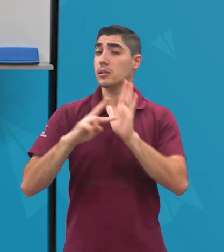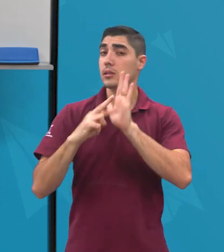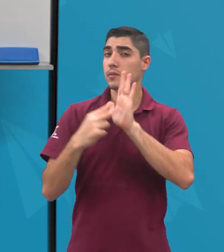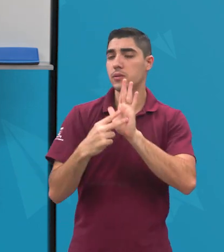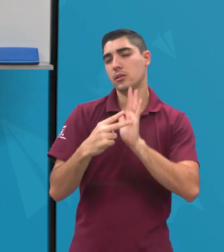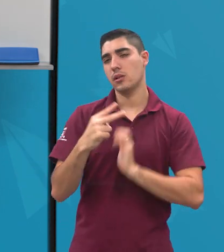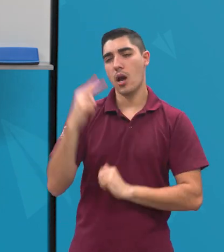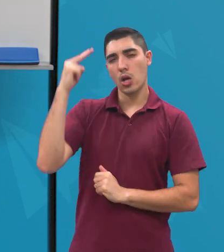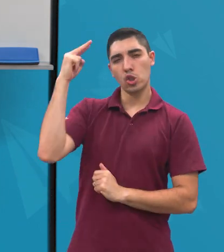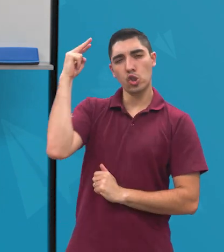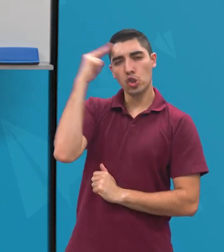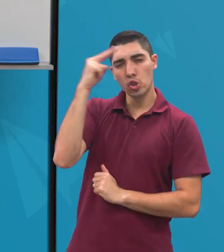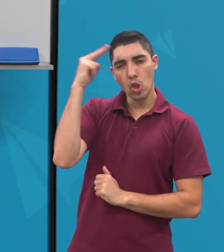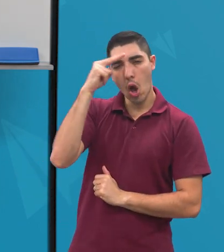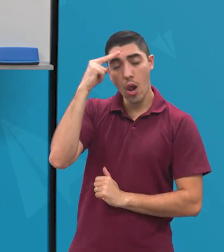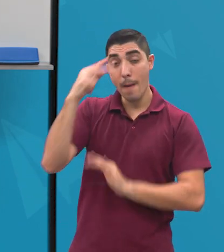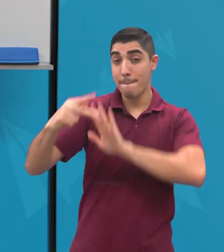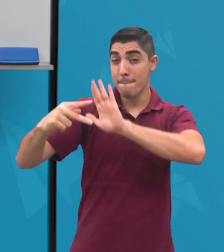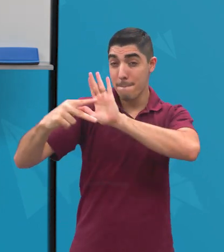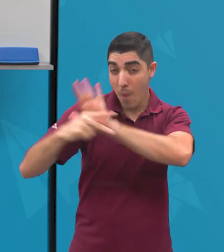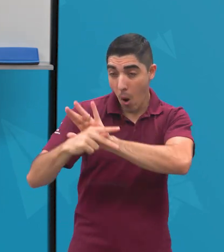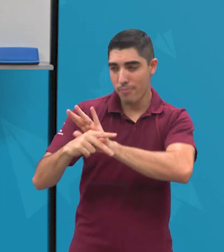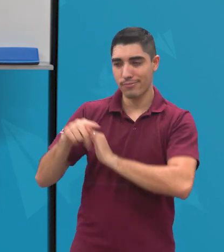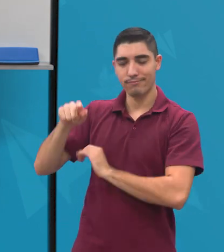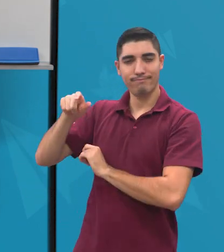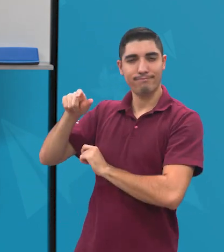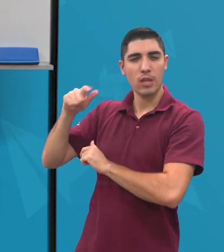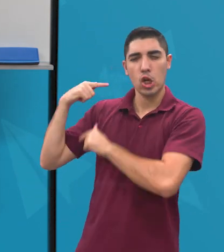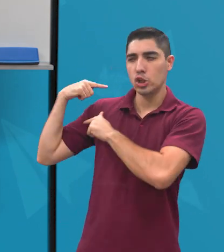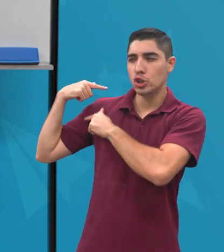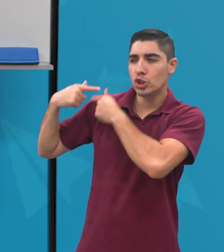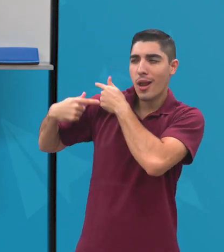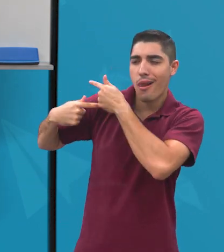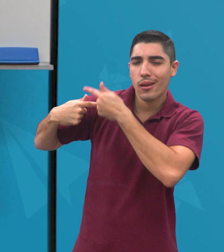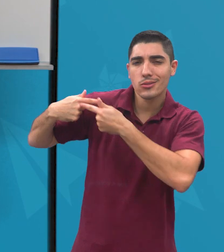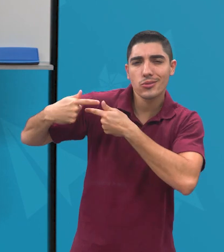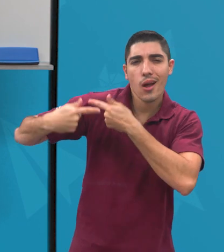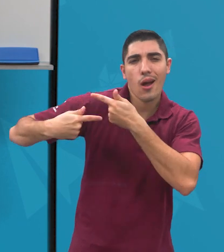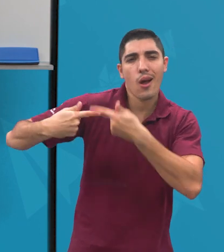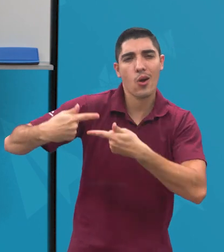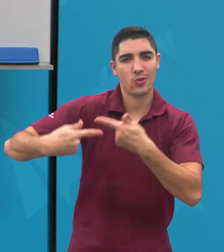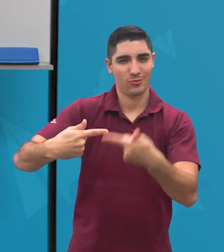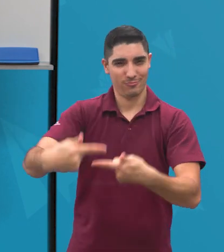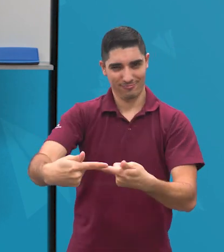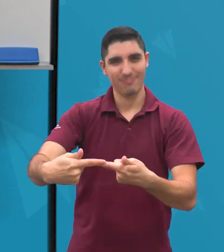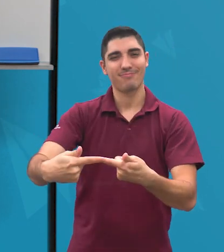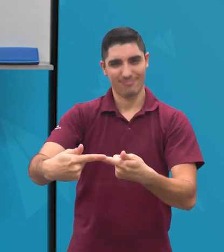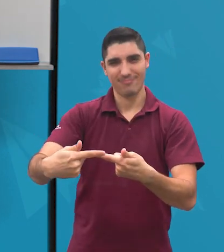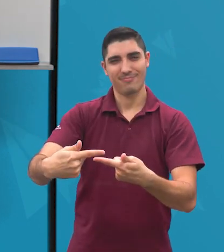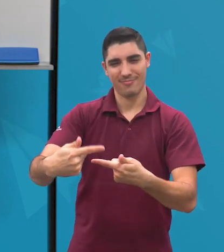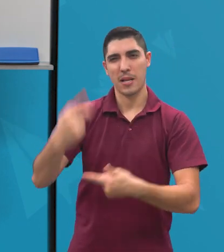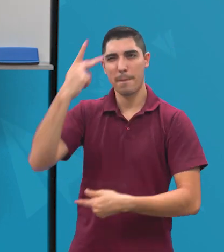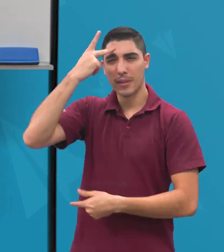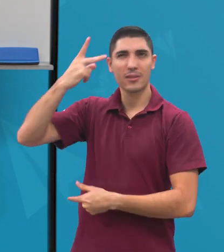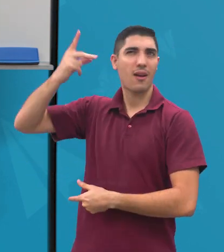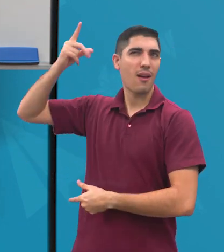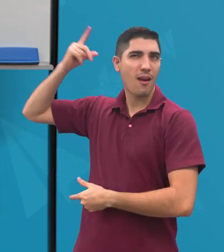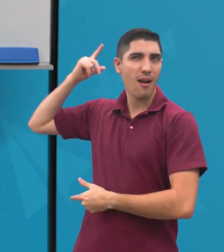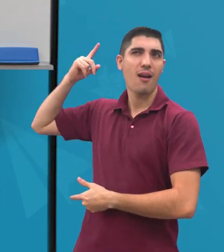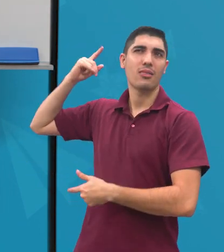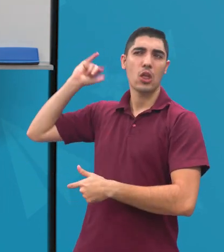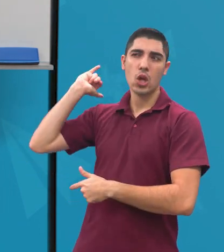de geração em geração. Essas histórias elas costumam conter